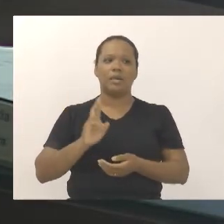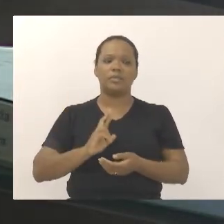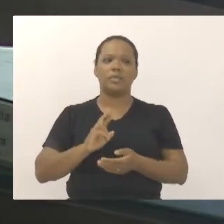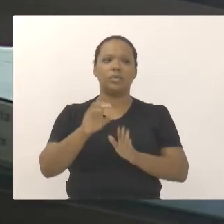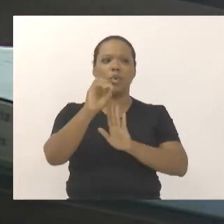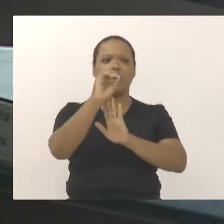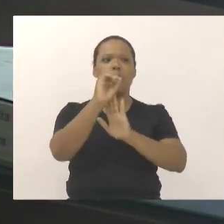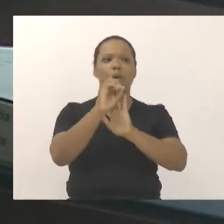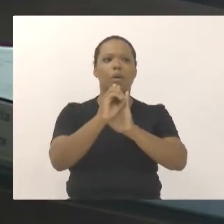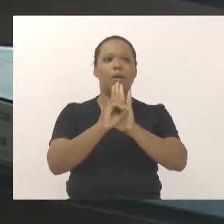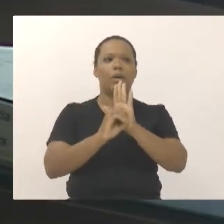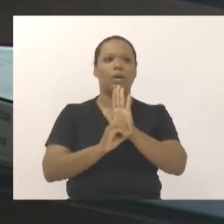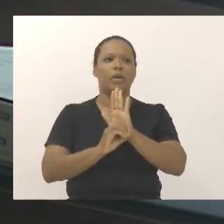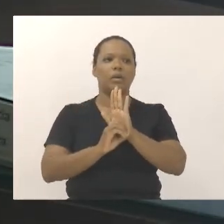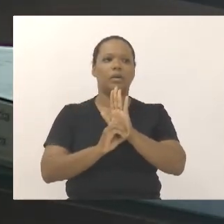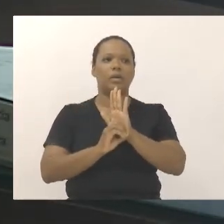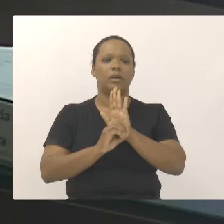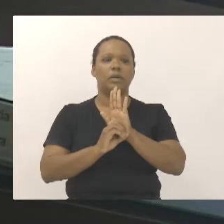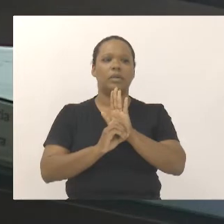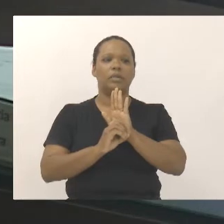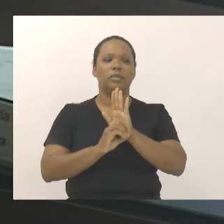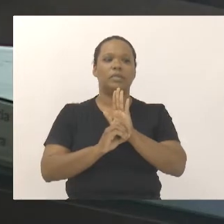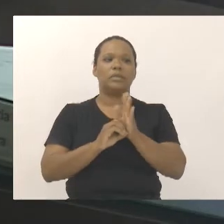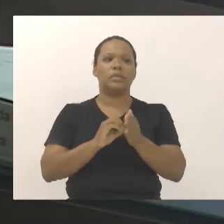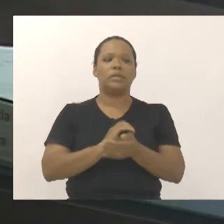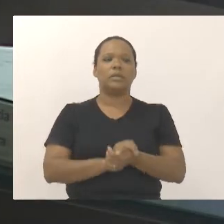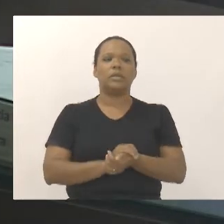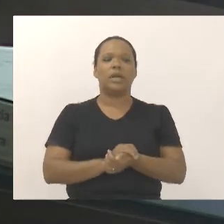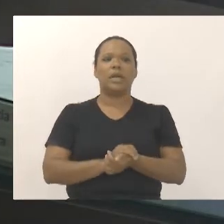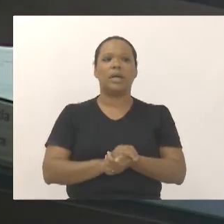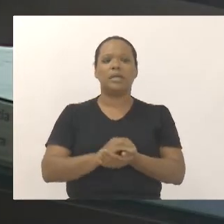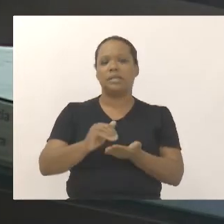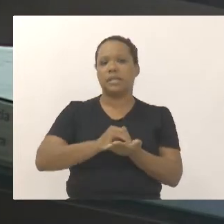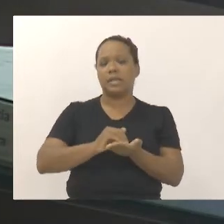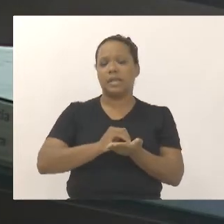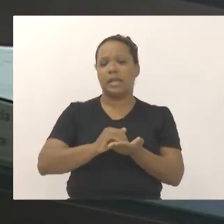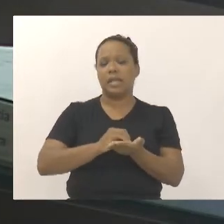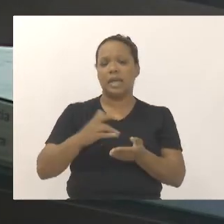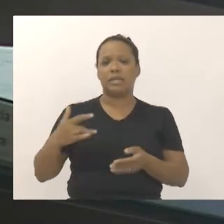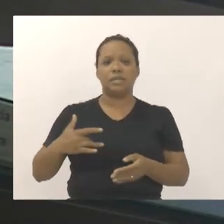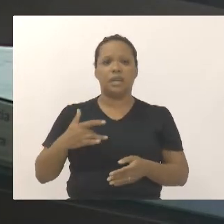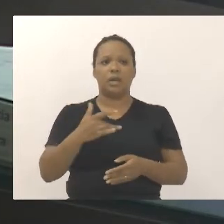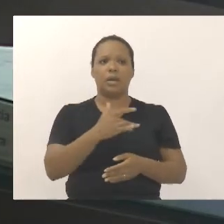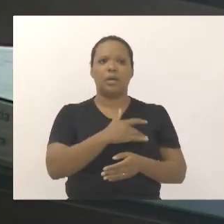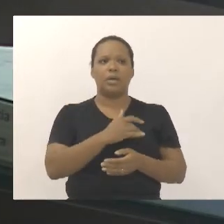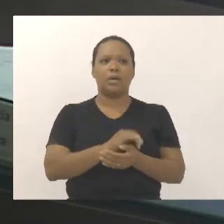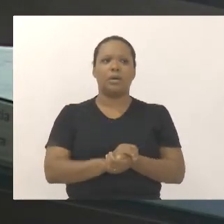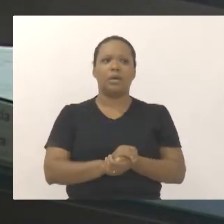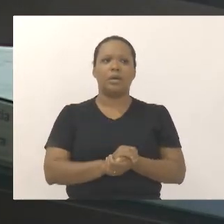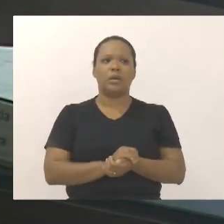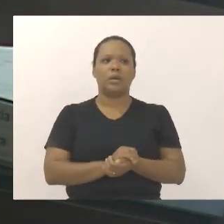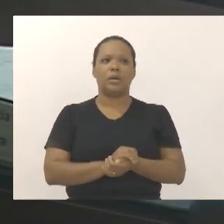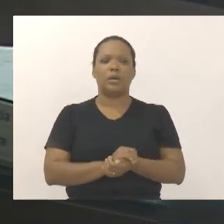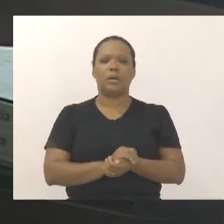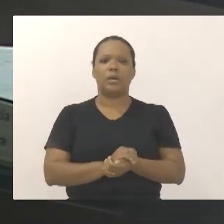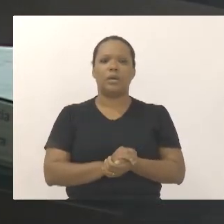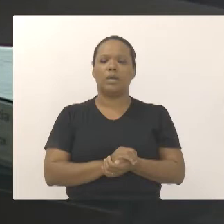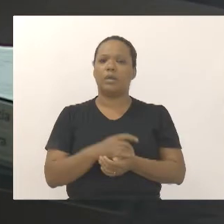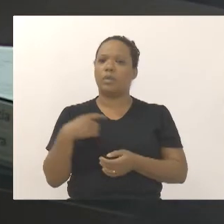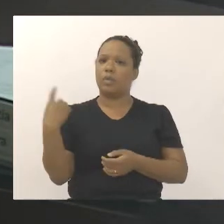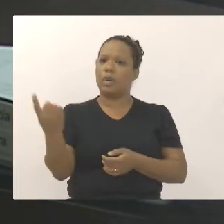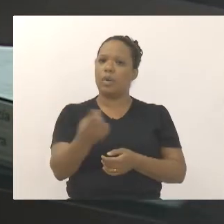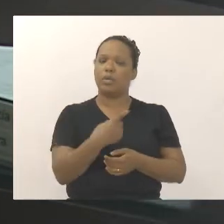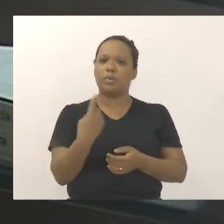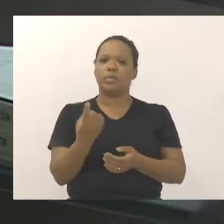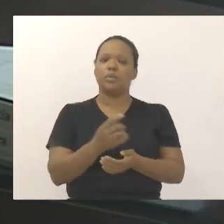resposta em ofício da própria Secretaria de Saúde, dizendo que, com relação ao nosso único prestador de serviço